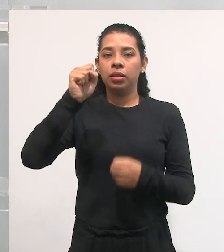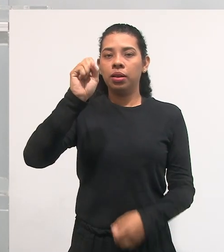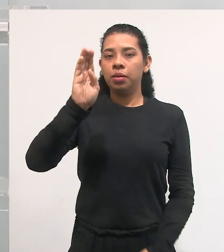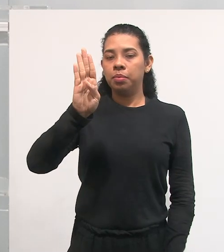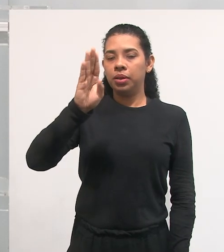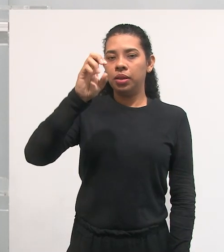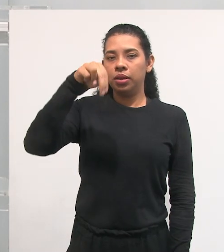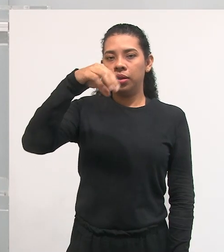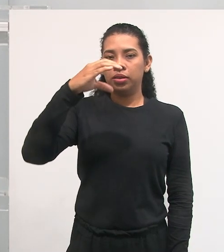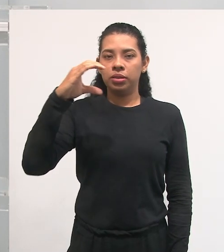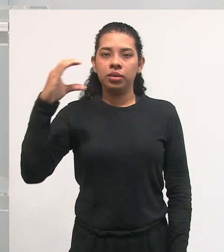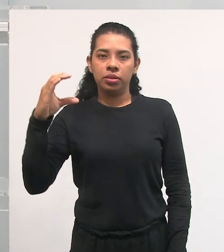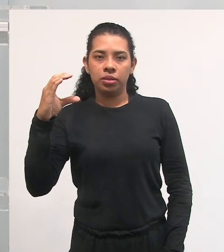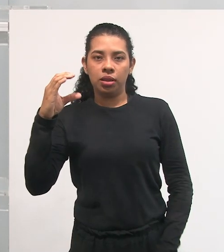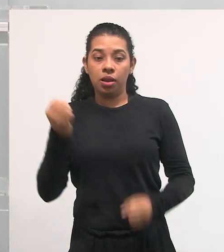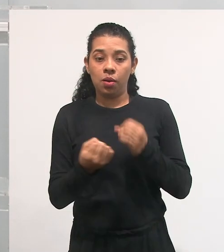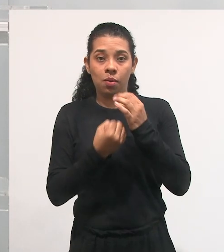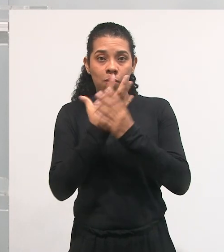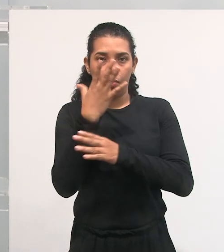conteúdos aqueles que são